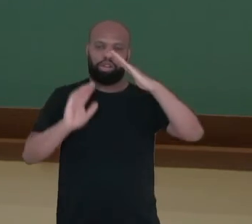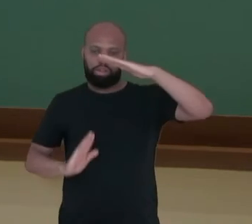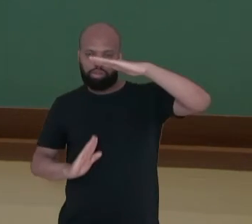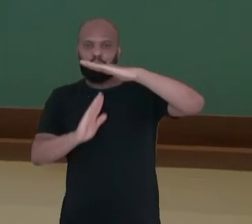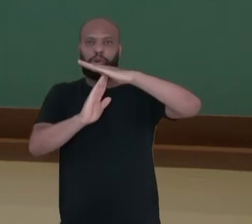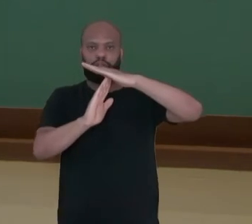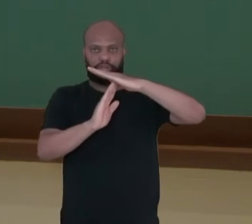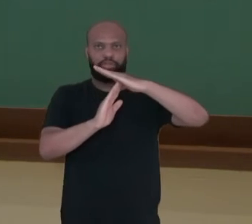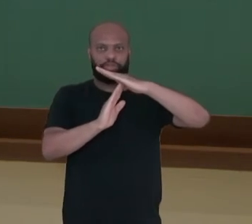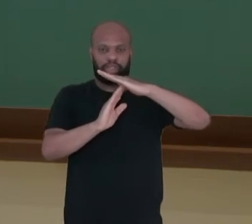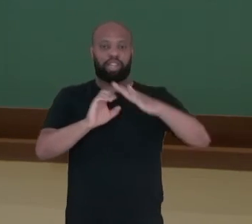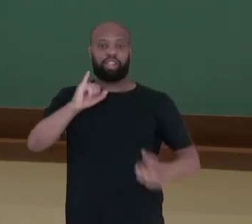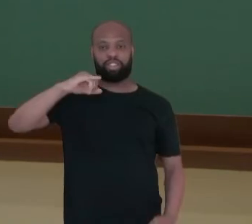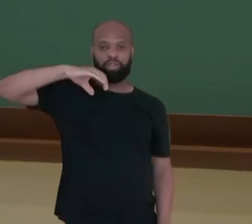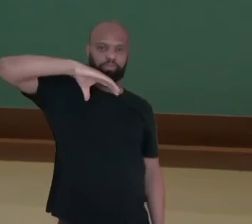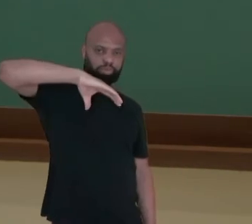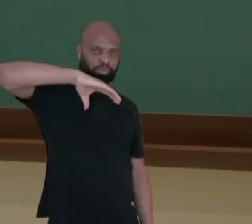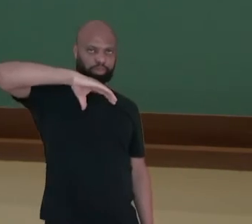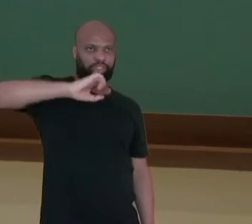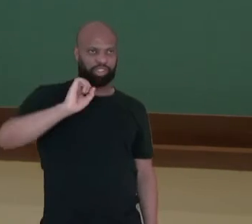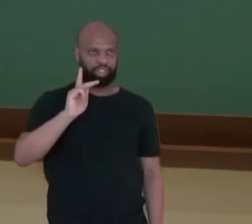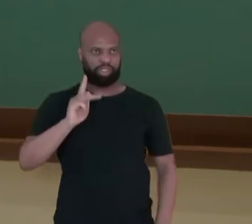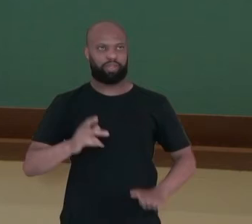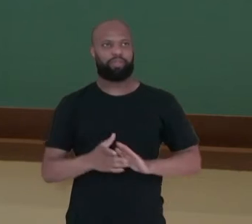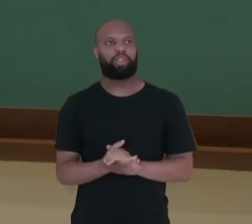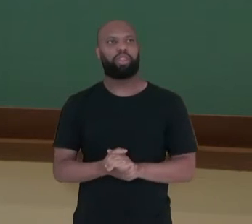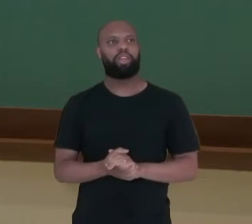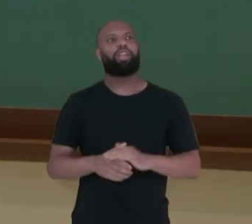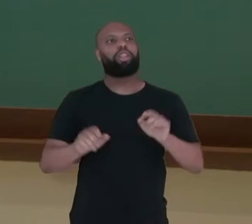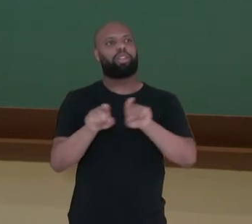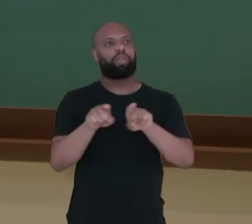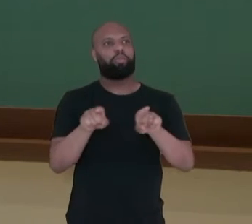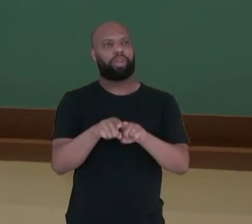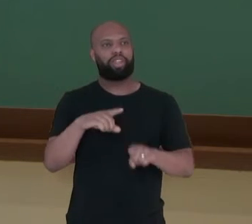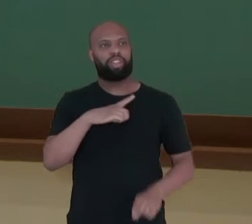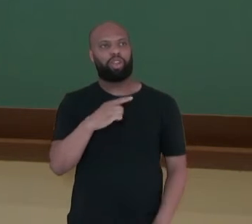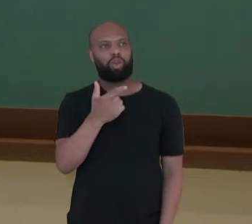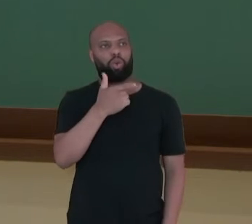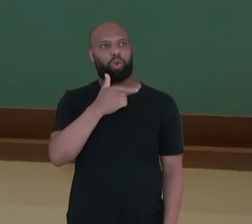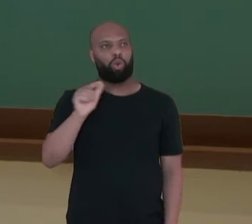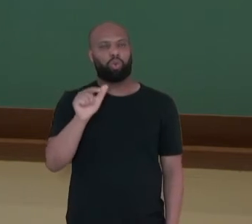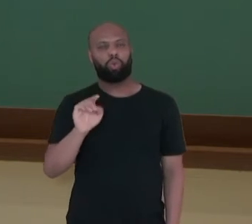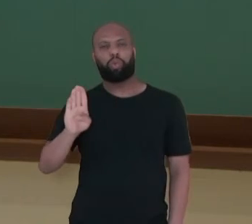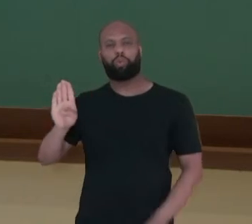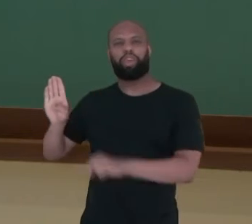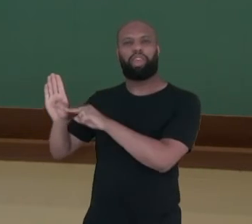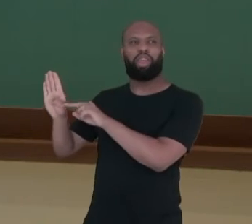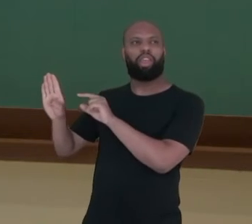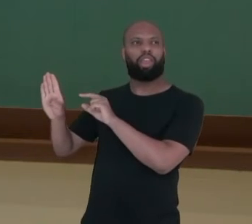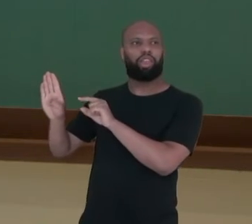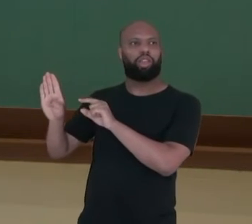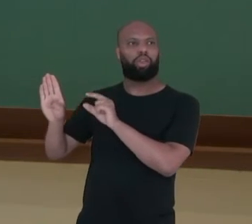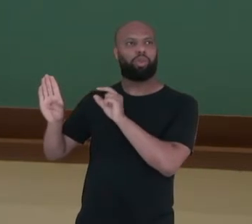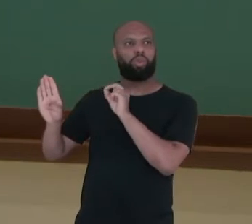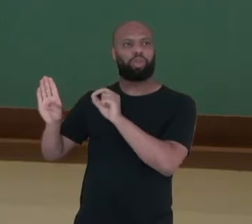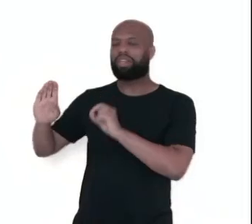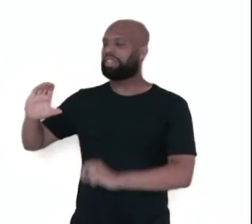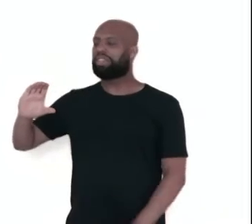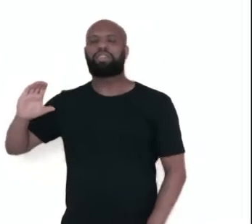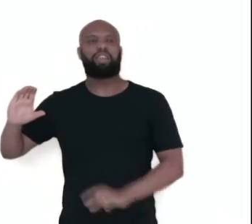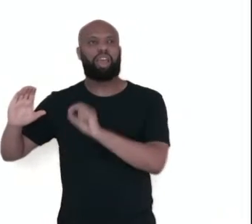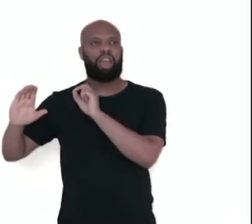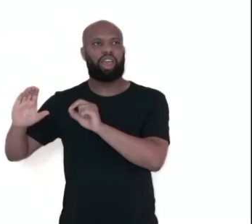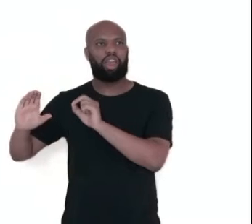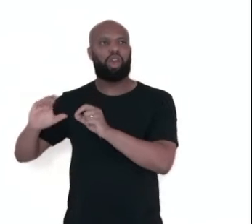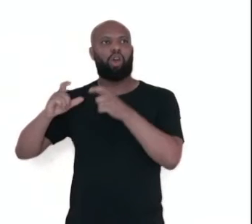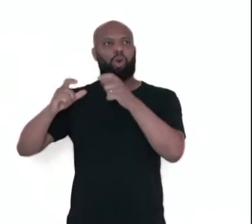estiver voltada para baixo, ok? E eu também tenho esse pontinho aqui, que é o B, que é onde é o C, é onde corta no